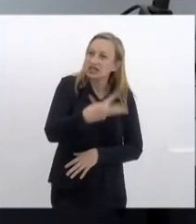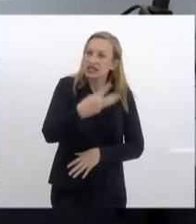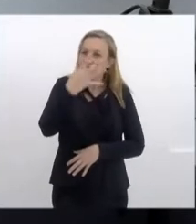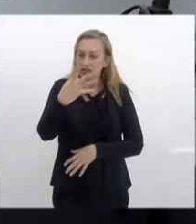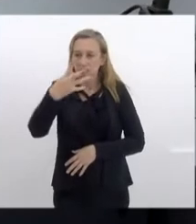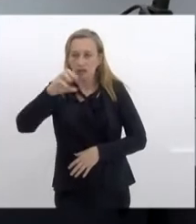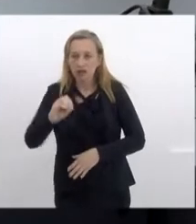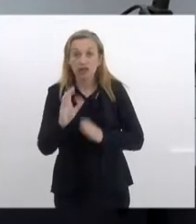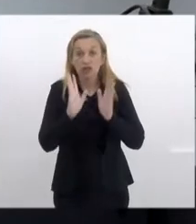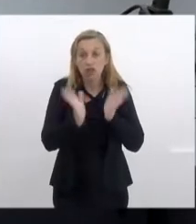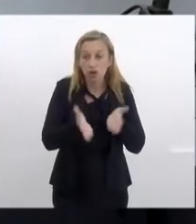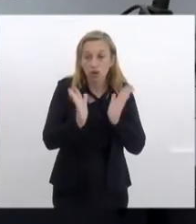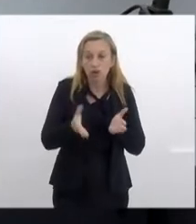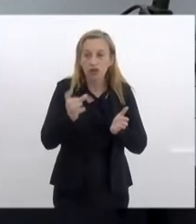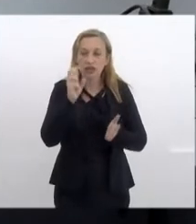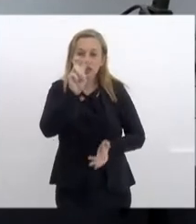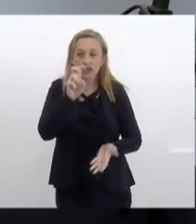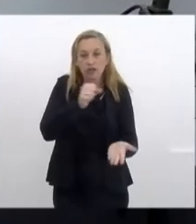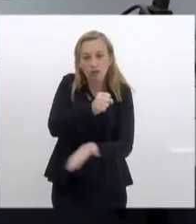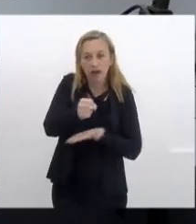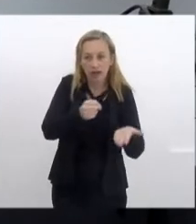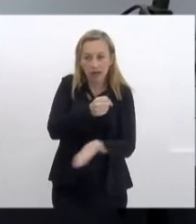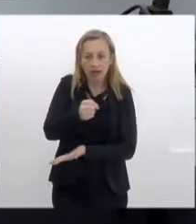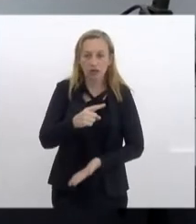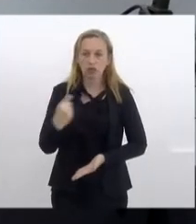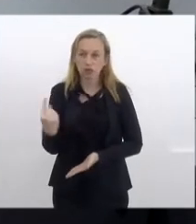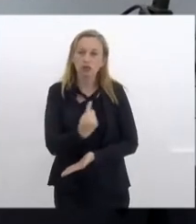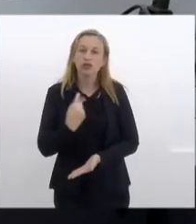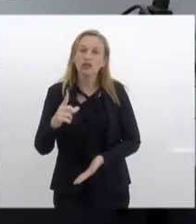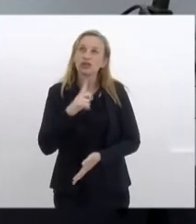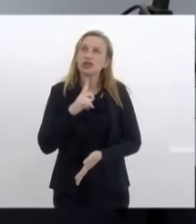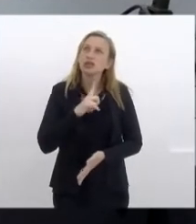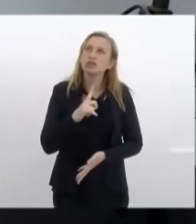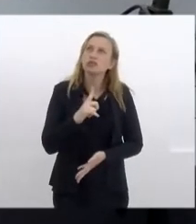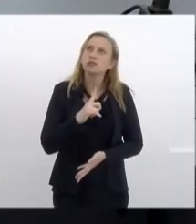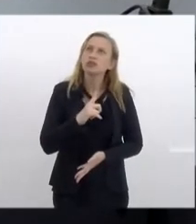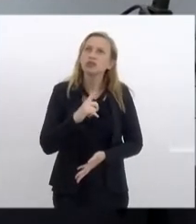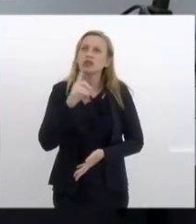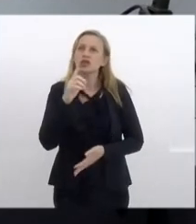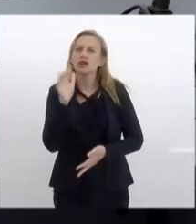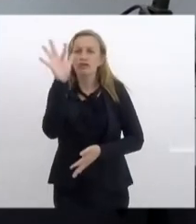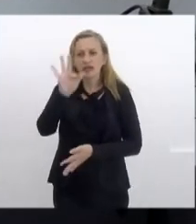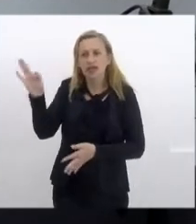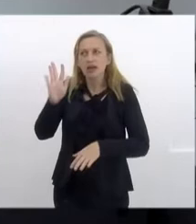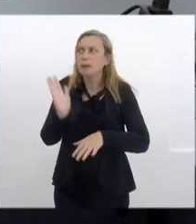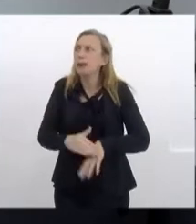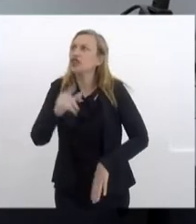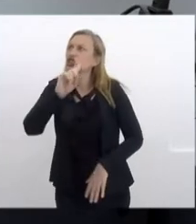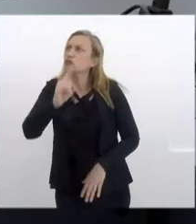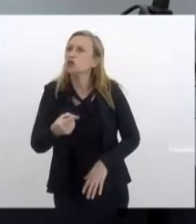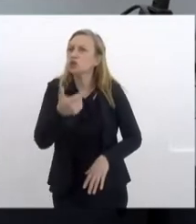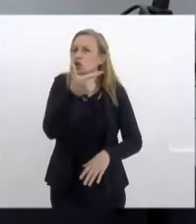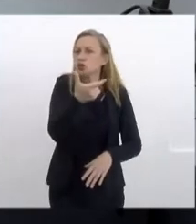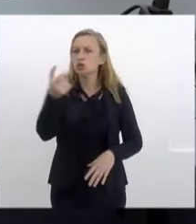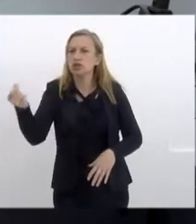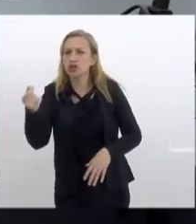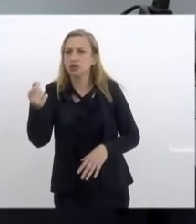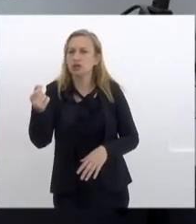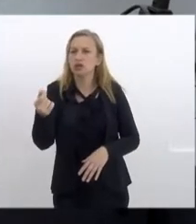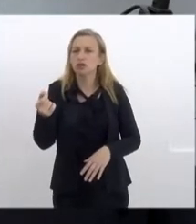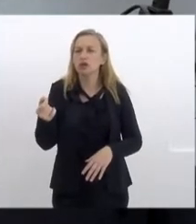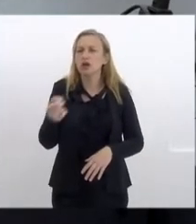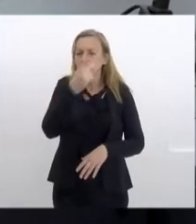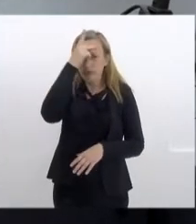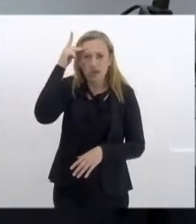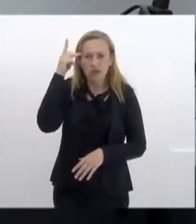Ebenezer, em 5 bases nossas. E temos, enquanto federação, mais de 1.200 homens aí acolhidos, né,